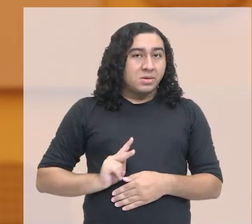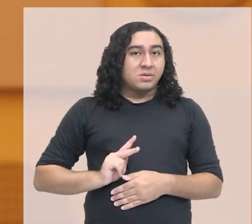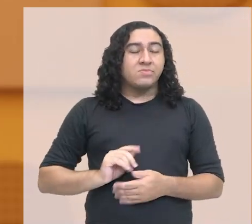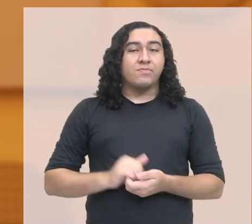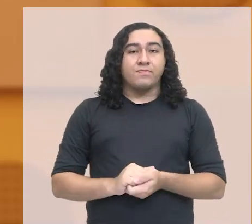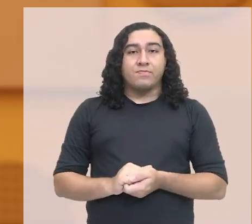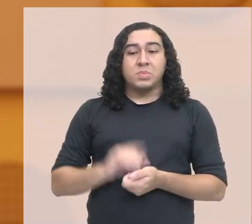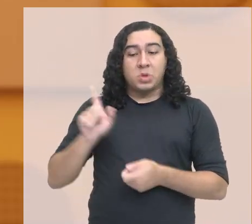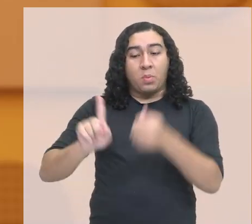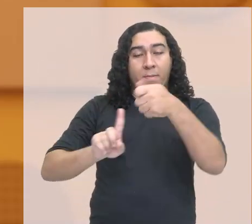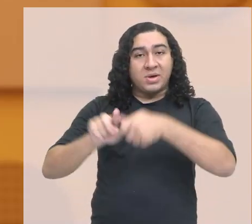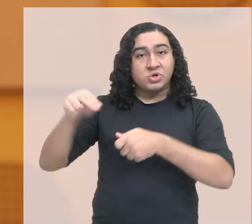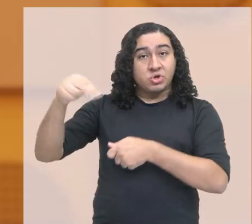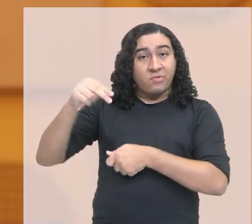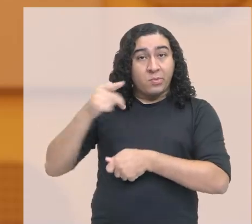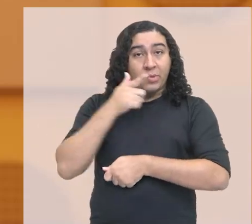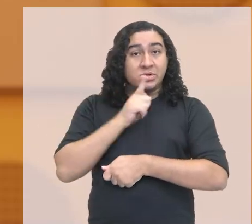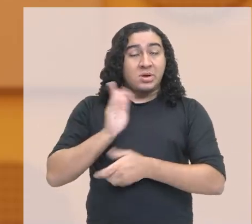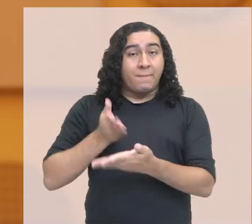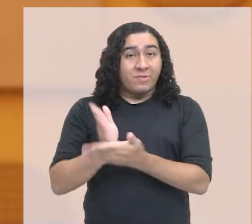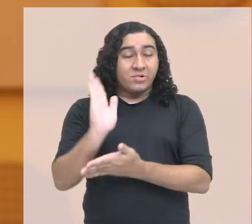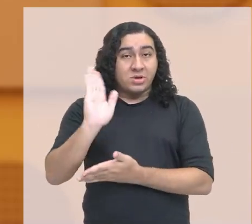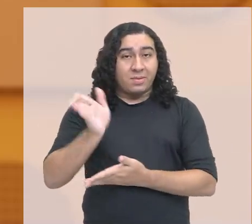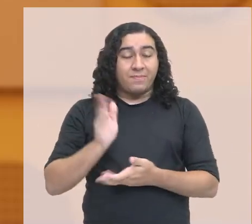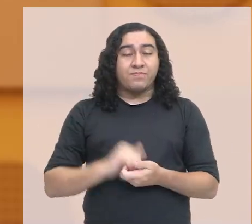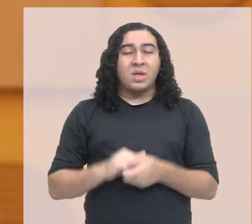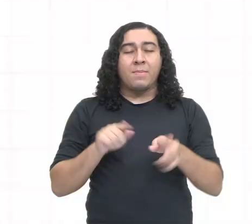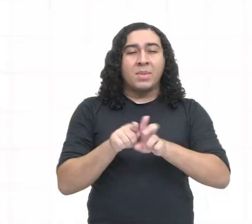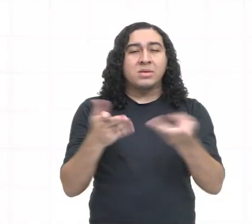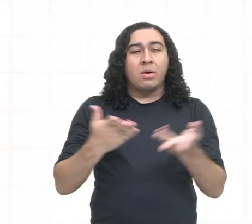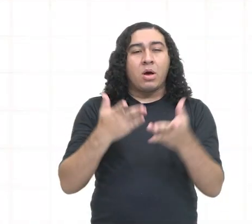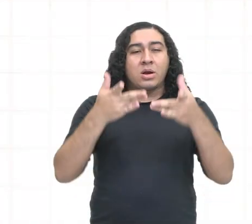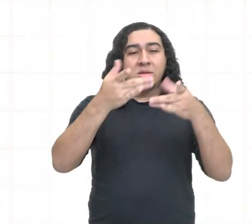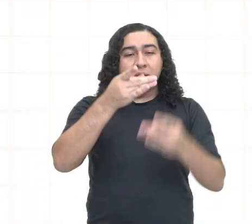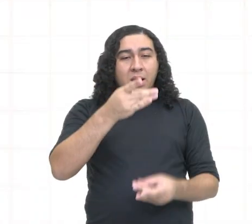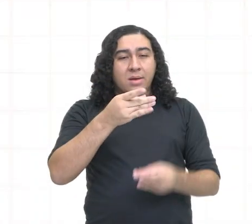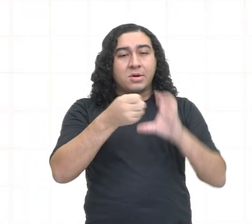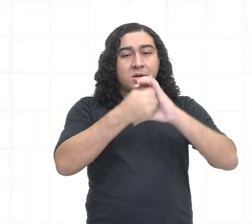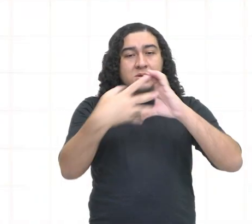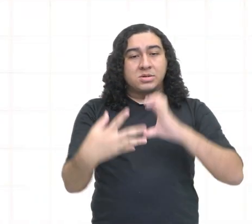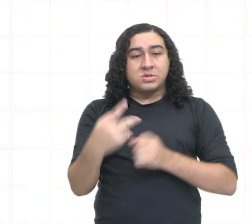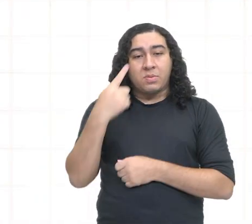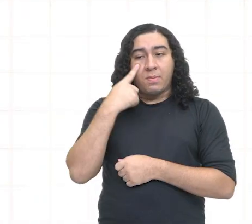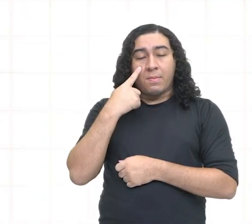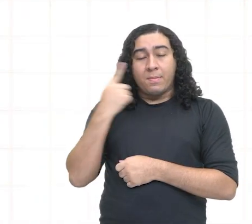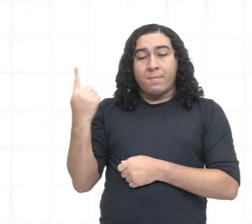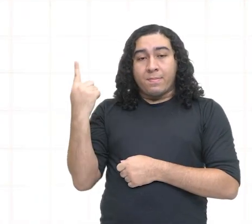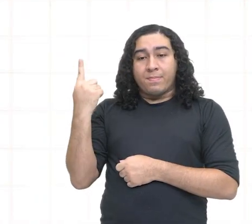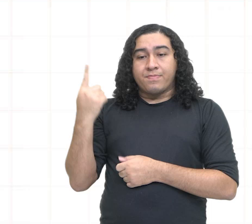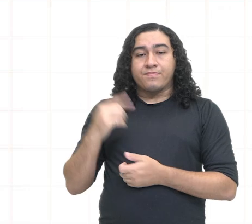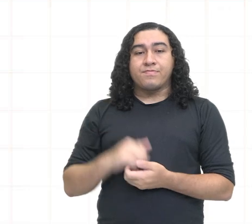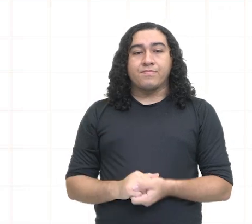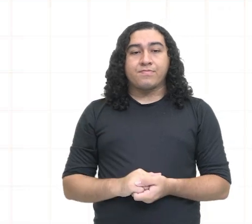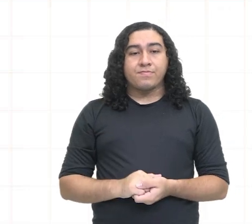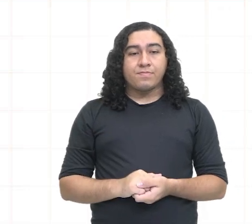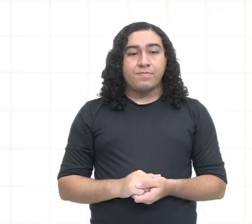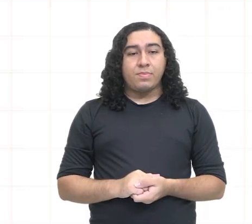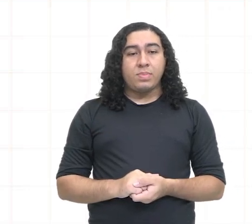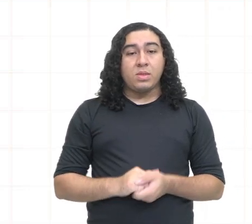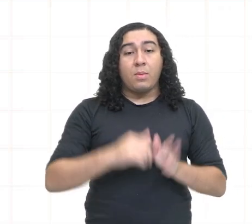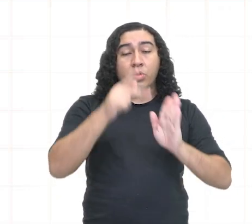agora verificar os principais pontos desse governo, tá bom? Olha só, o plano Collor de abrir